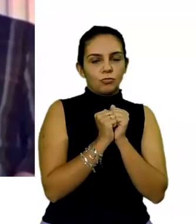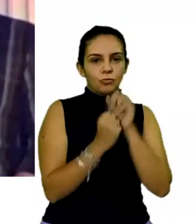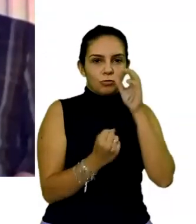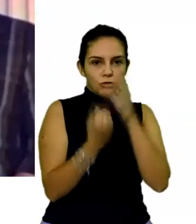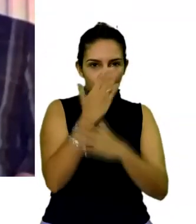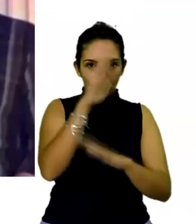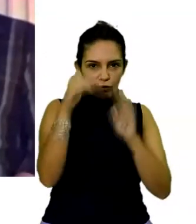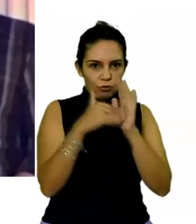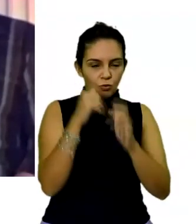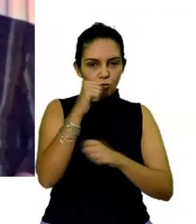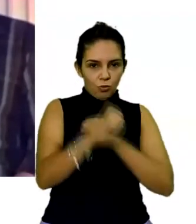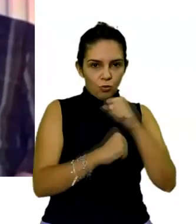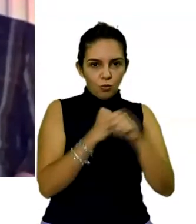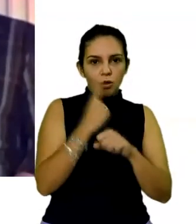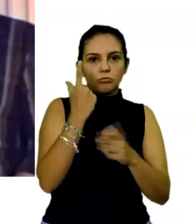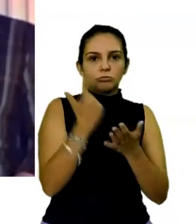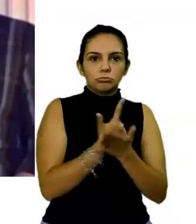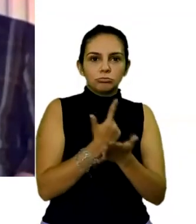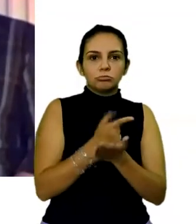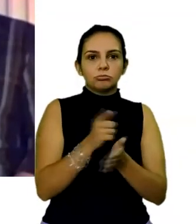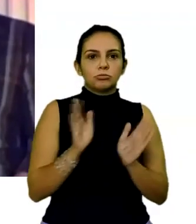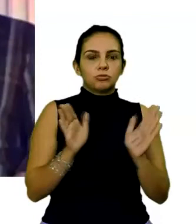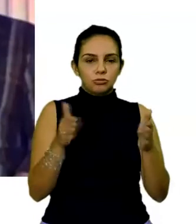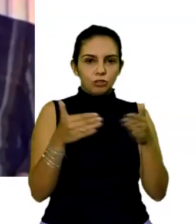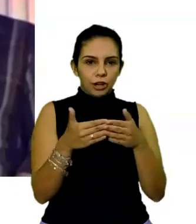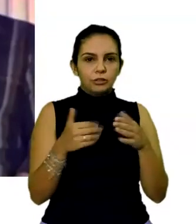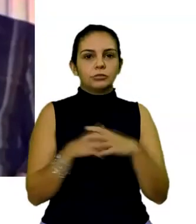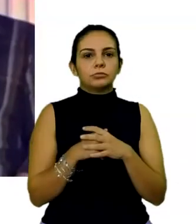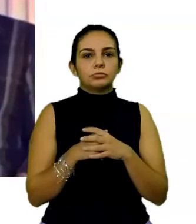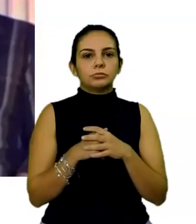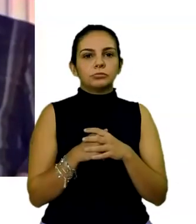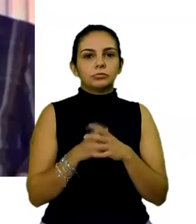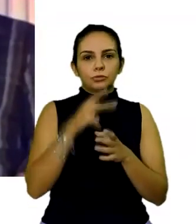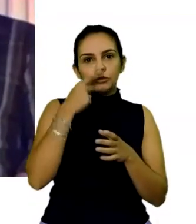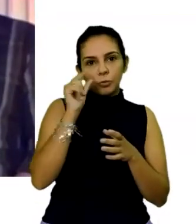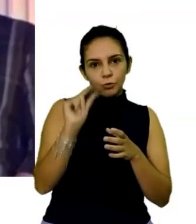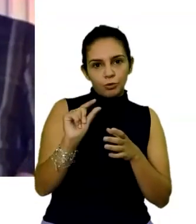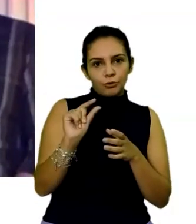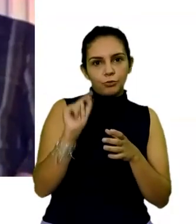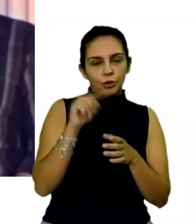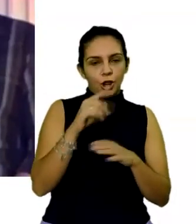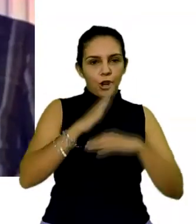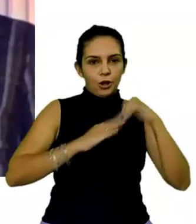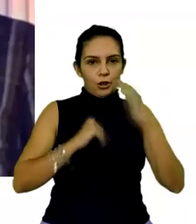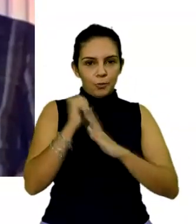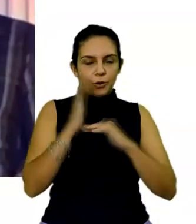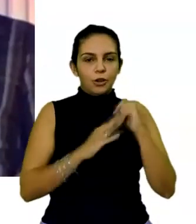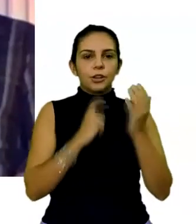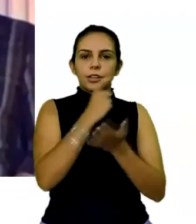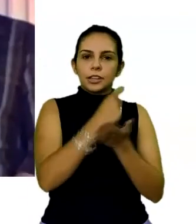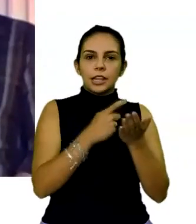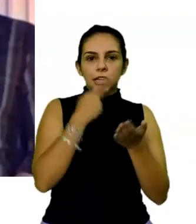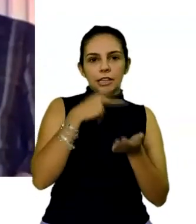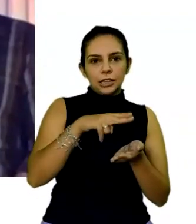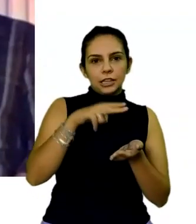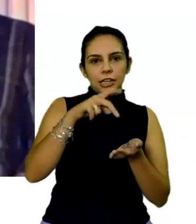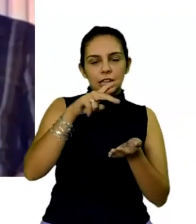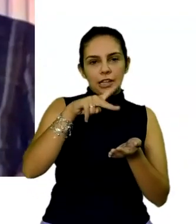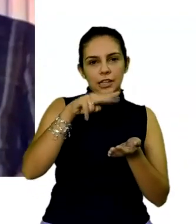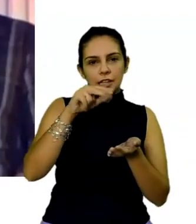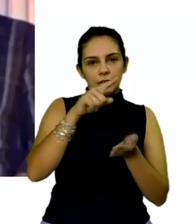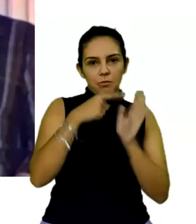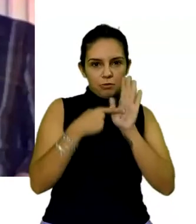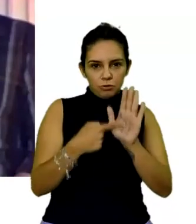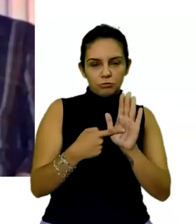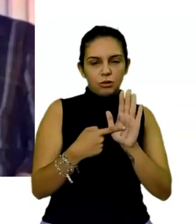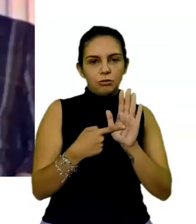lançar todo ano um livro. Luiz Humberto mostra o livro Histórias de Natal, de Rafael Noli. Sobre essa obra, né, pai? O texto do Rafael Noli. A ideia